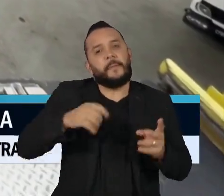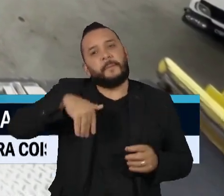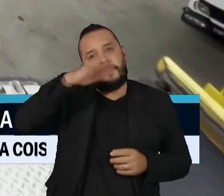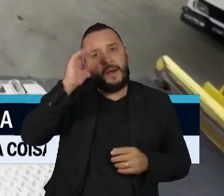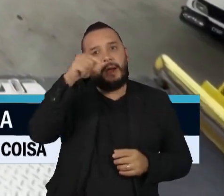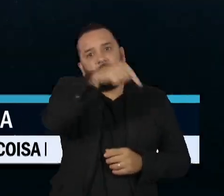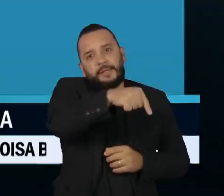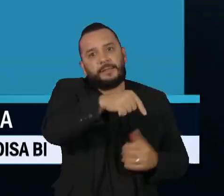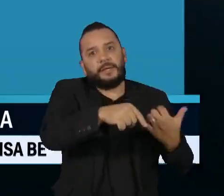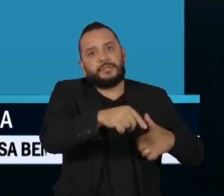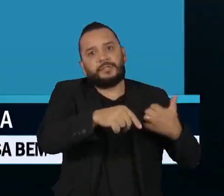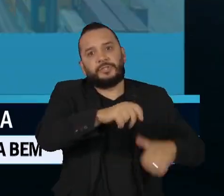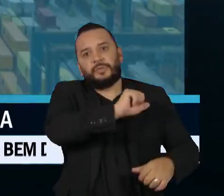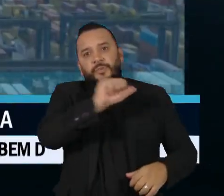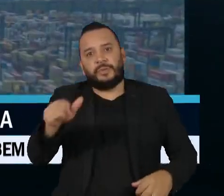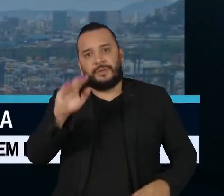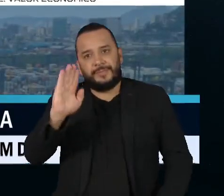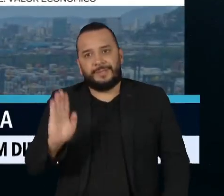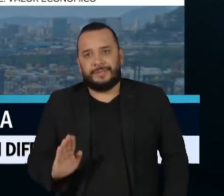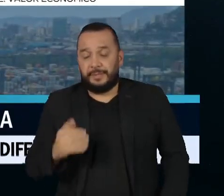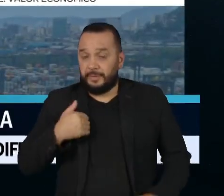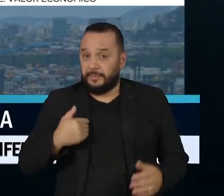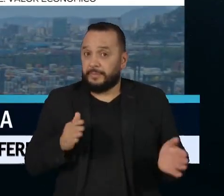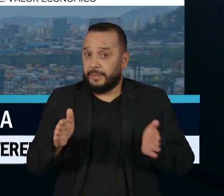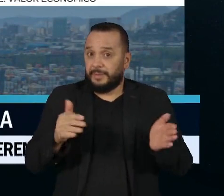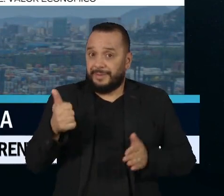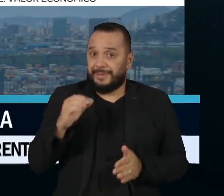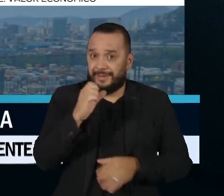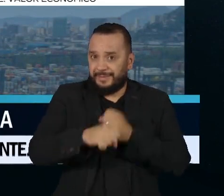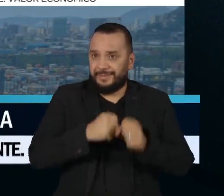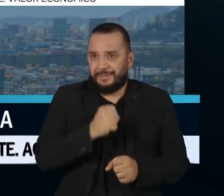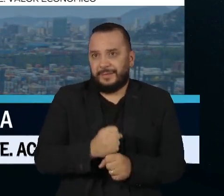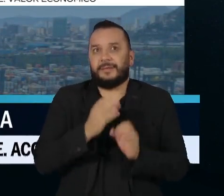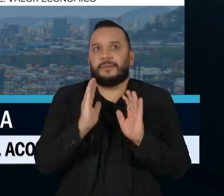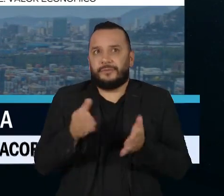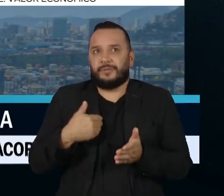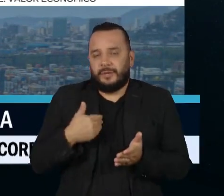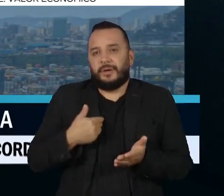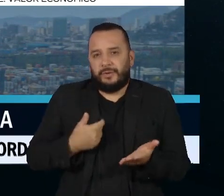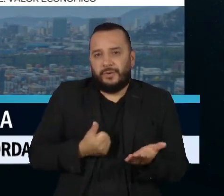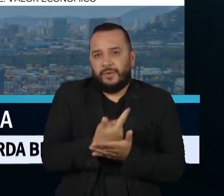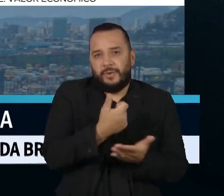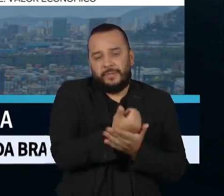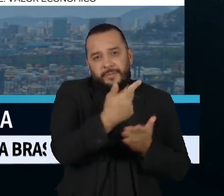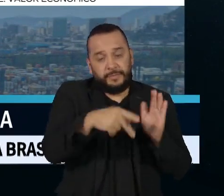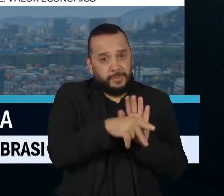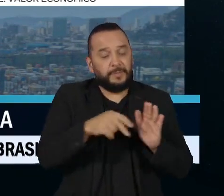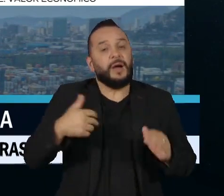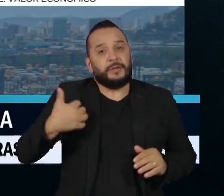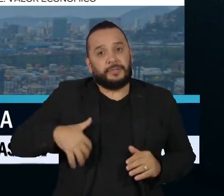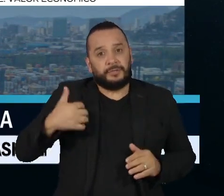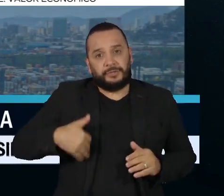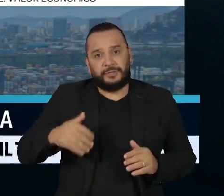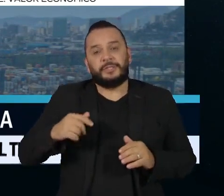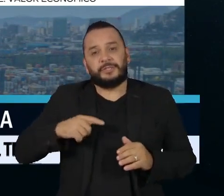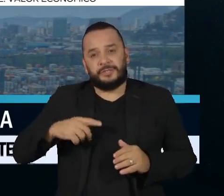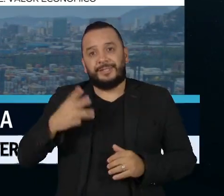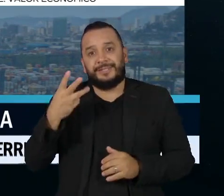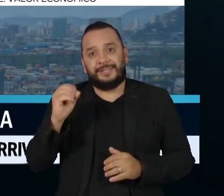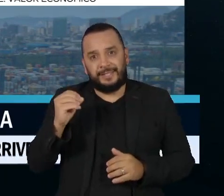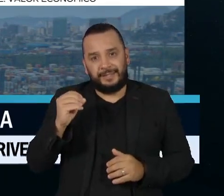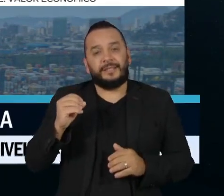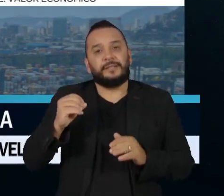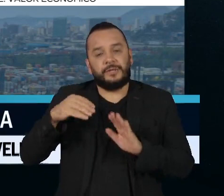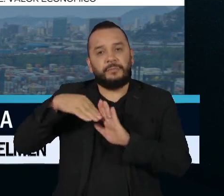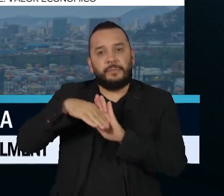da Argentina em 10 anos a participação Brasileira nas compras do parceiro do Mercosul caiu de 30 para pouco mais de